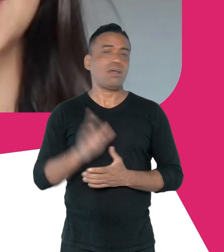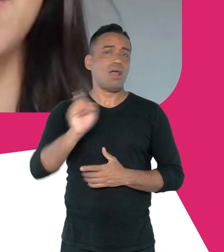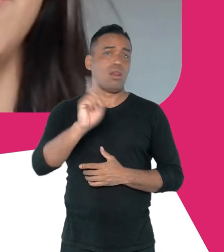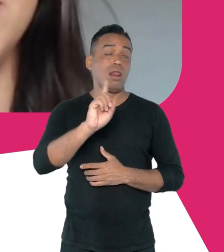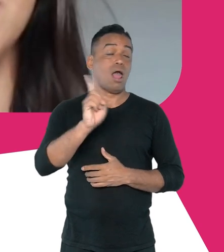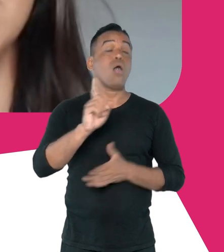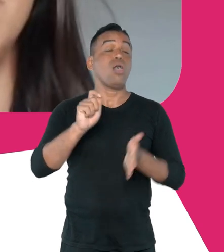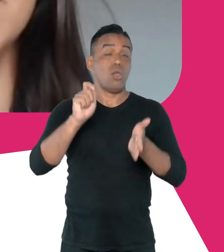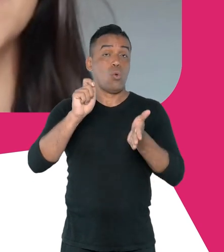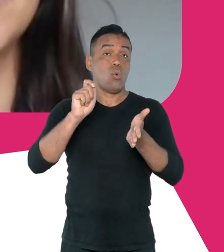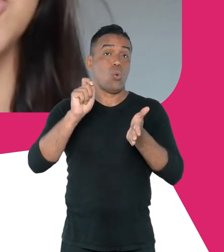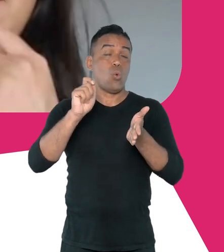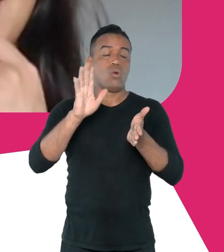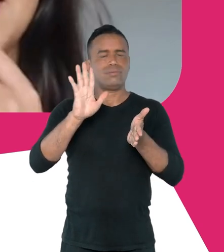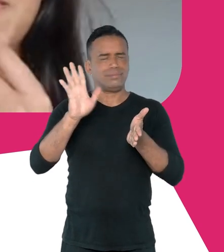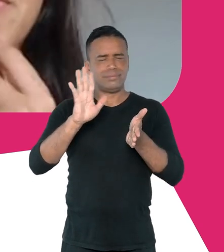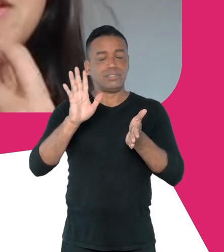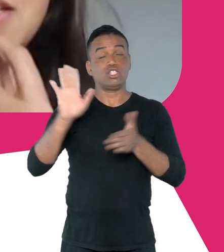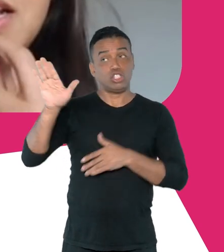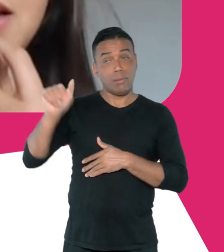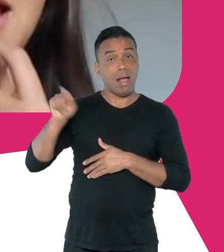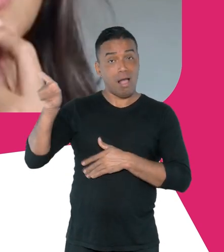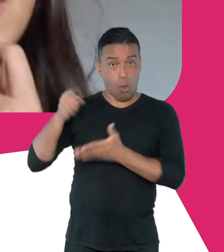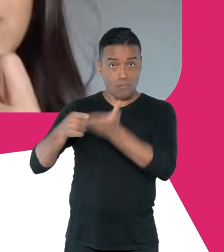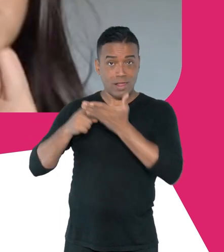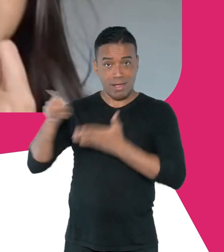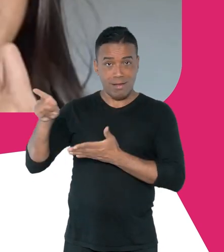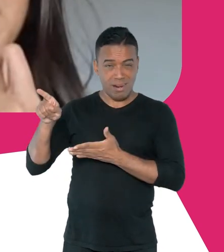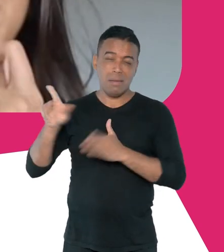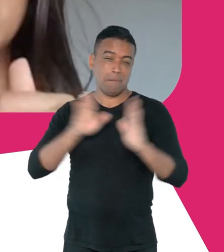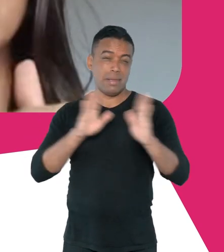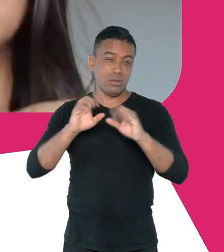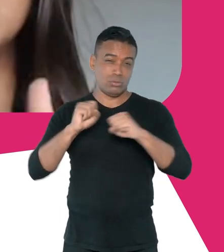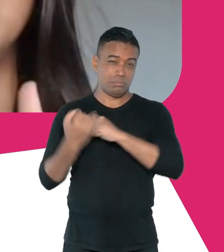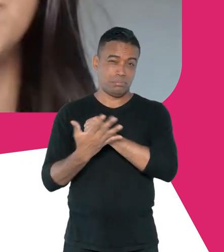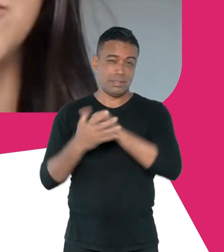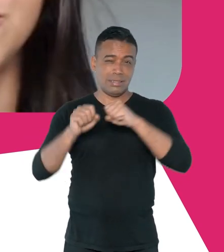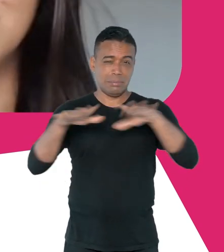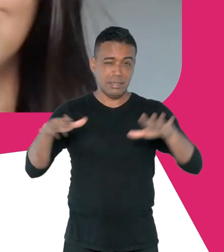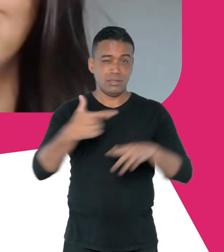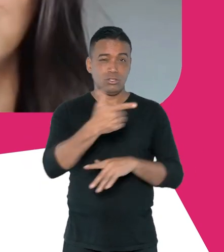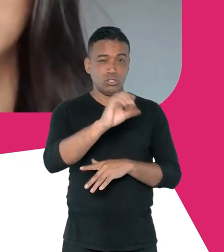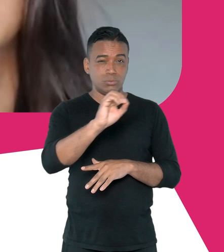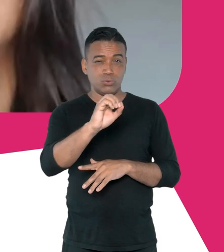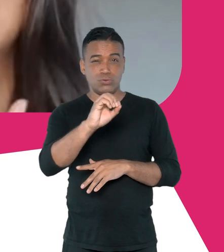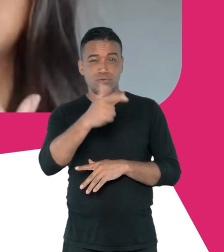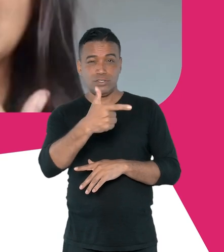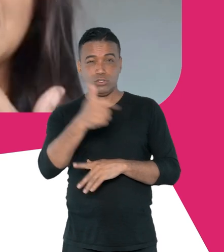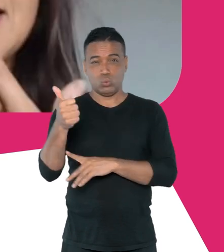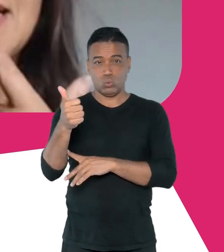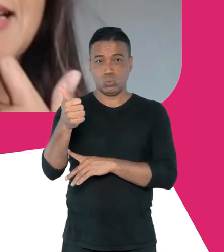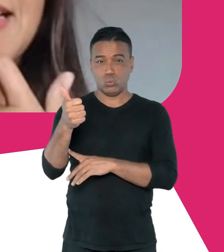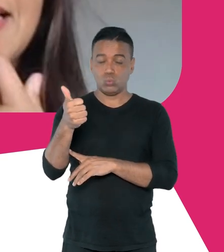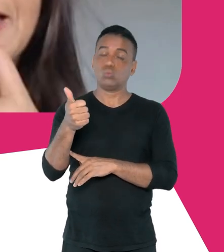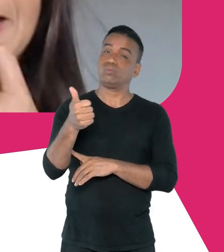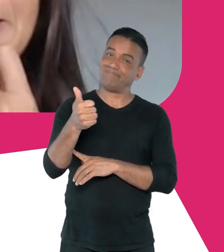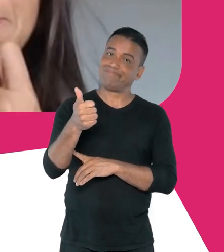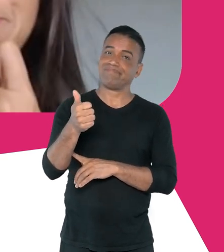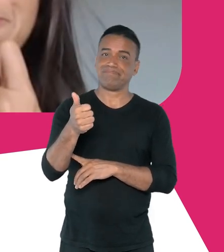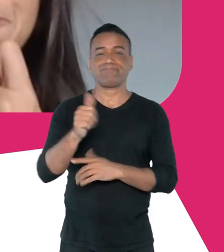Não, eu fui chamar ela para fazer, foi durante a pandemia já em 2021.